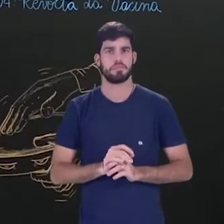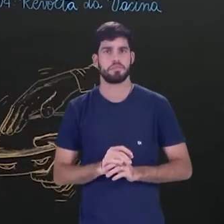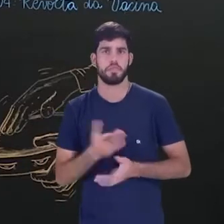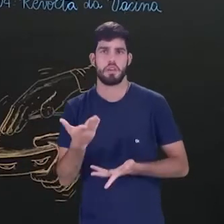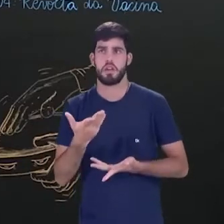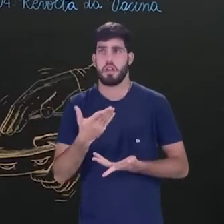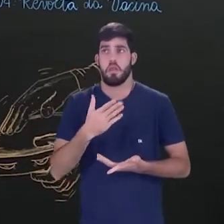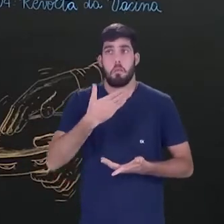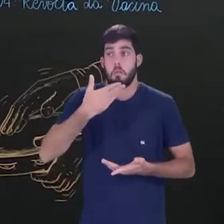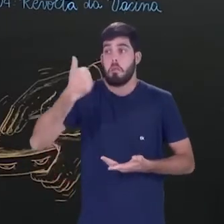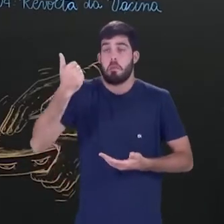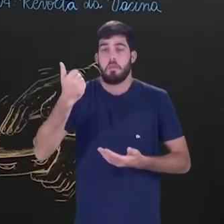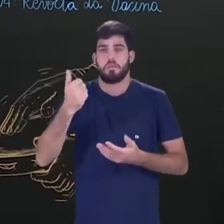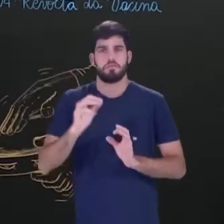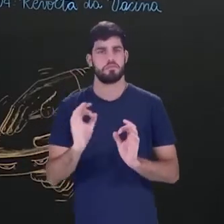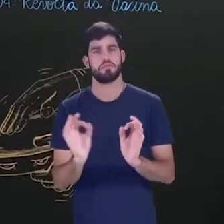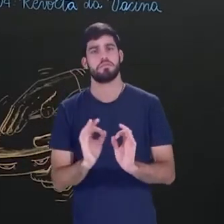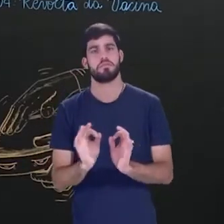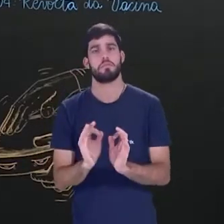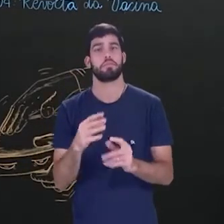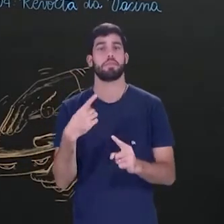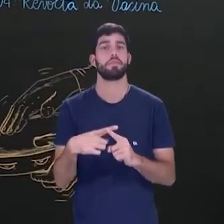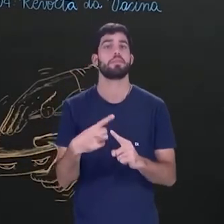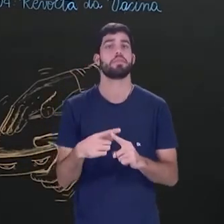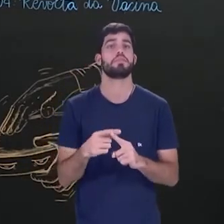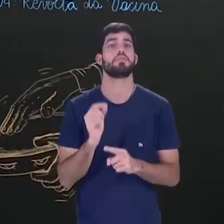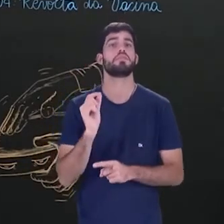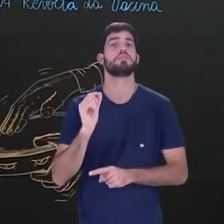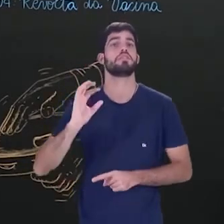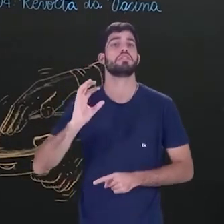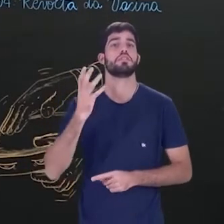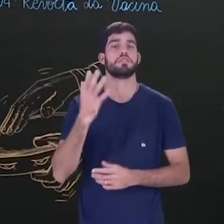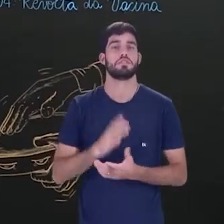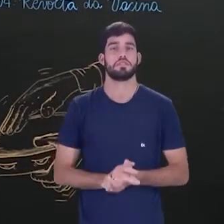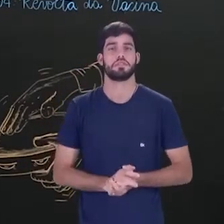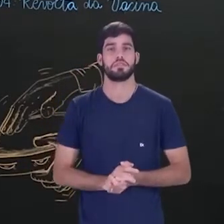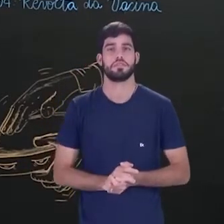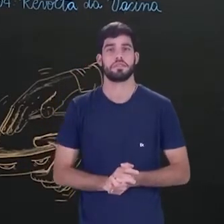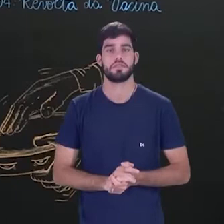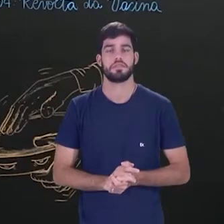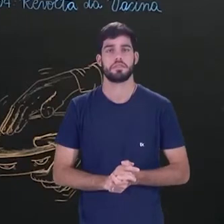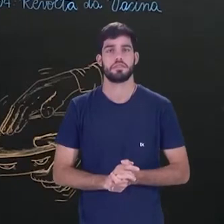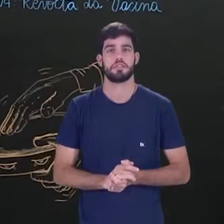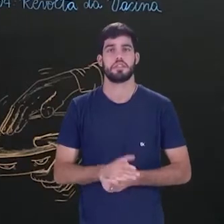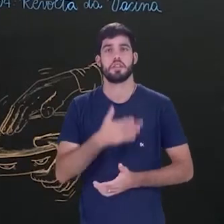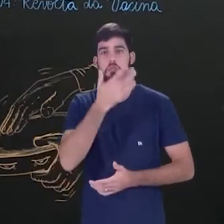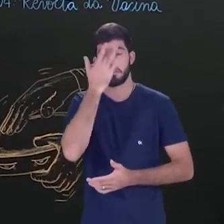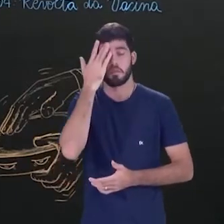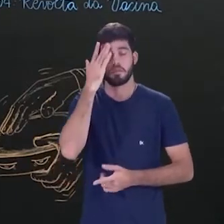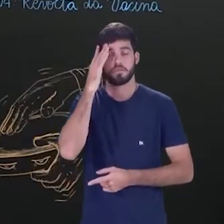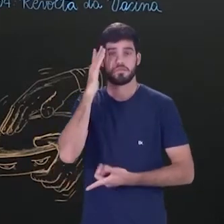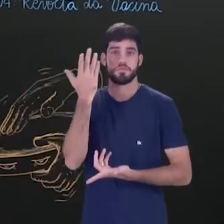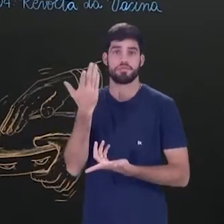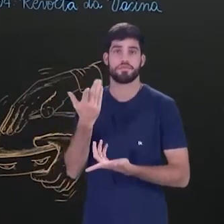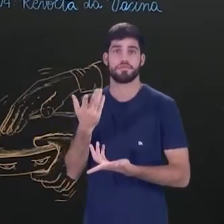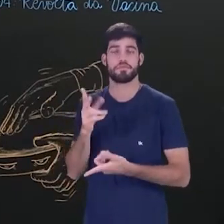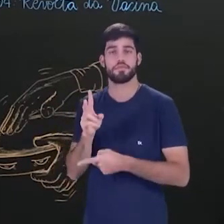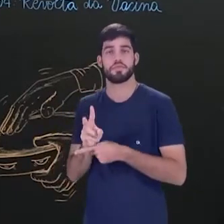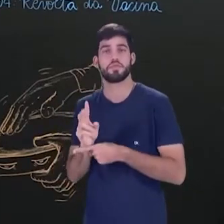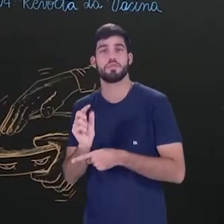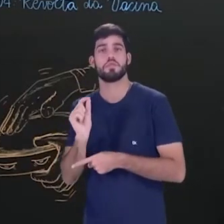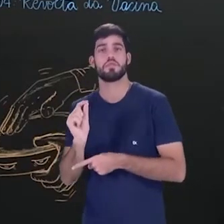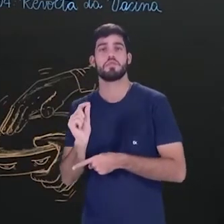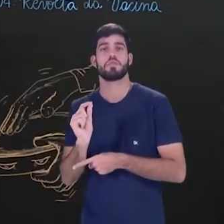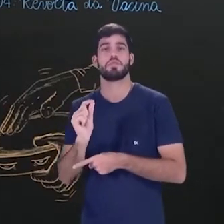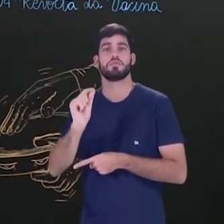situação melhorou completamente. Porque o que acontece? Mesmo entre os defensores da República, não havia necessariamente